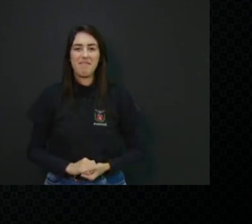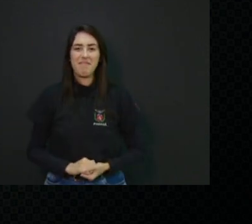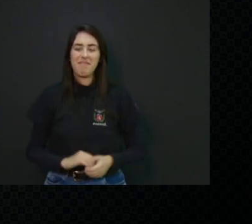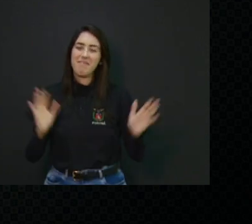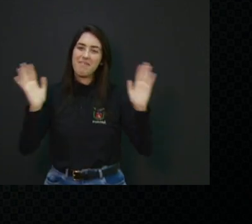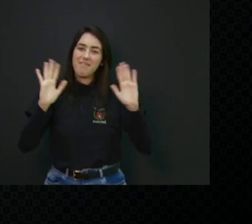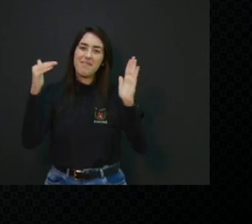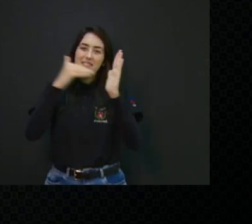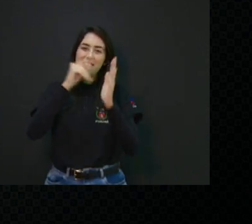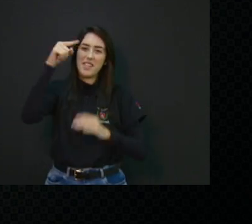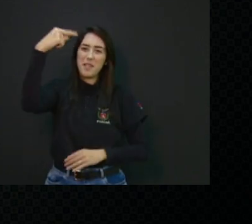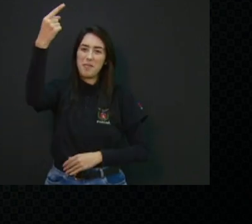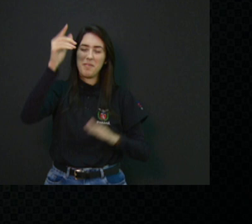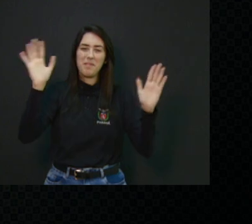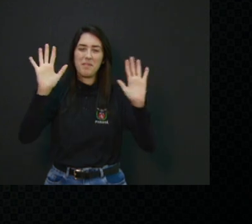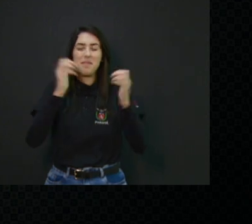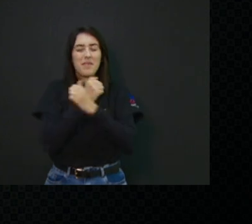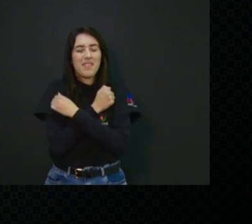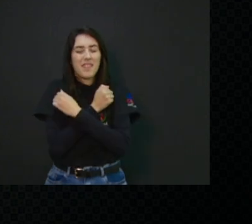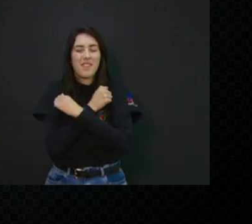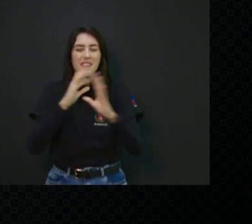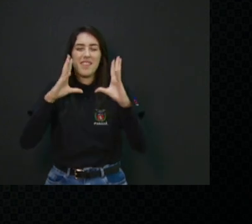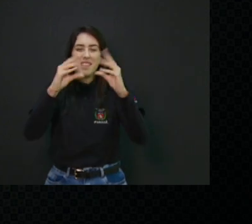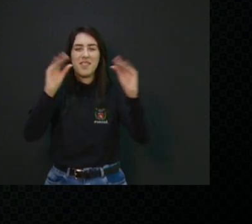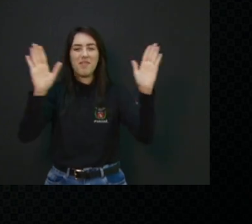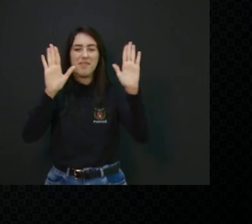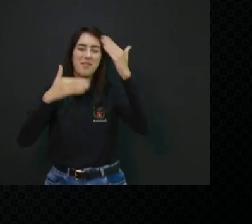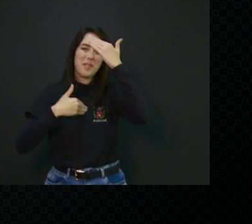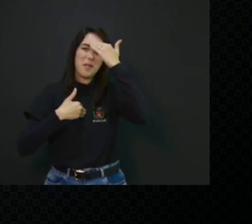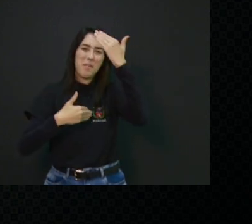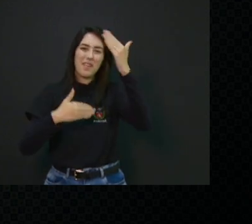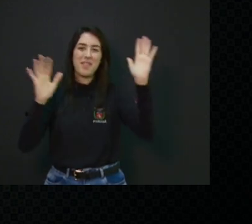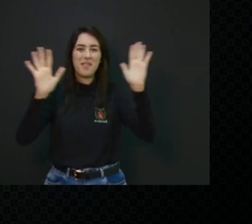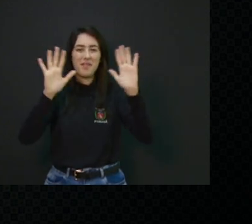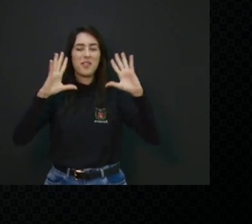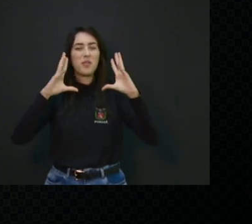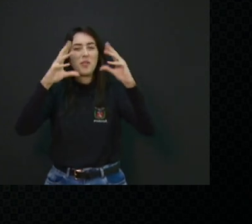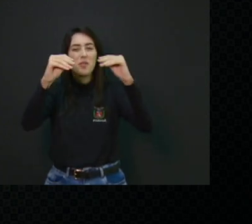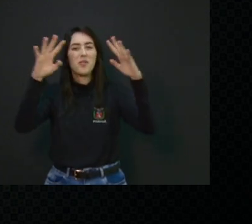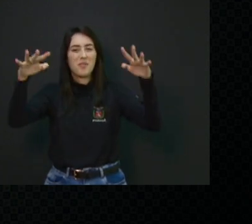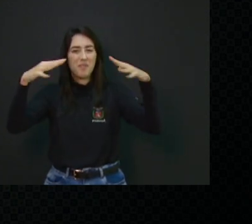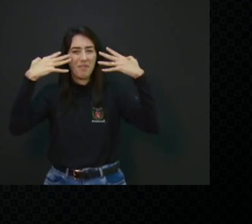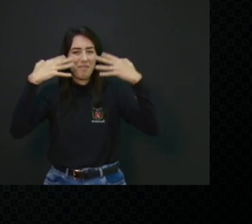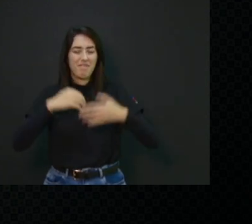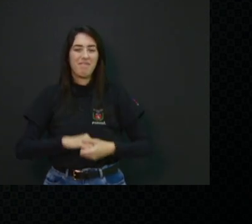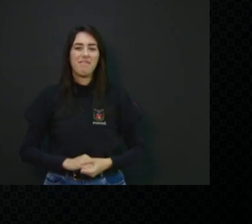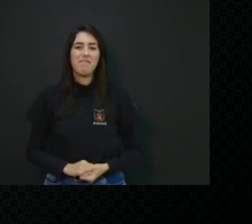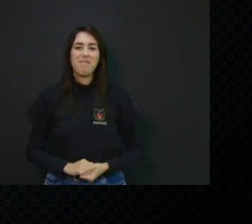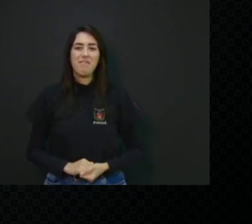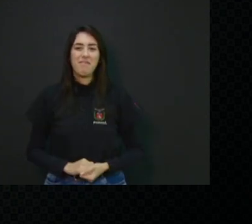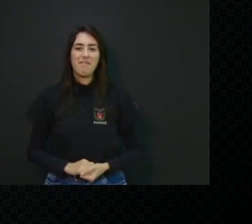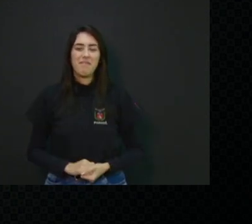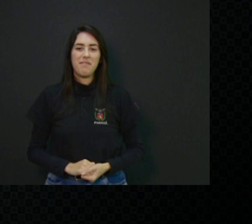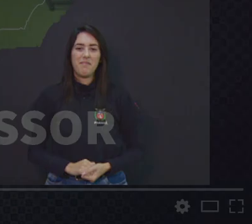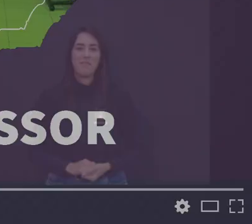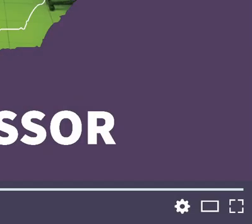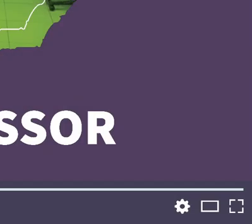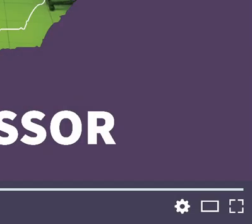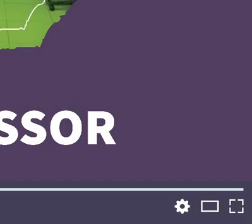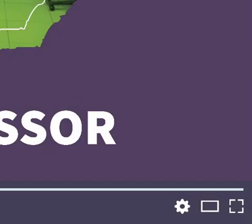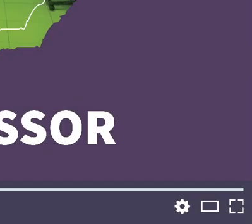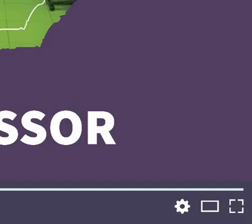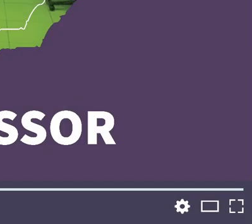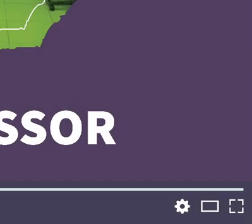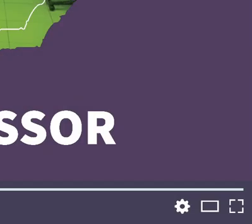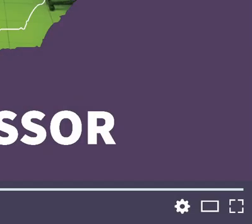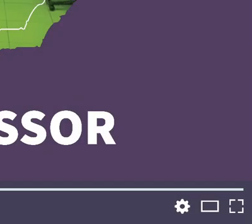Até a nossa próxima live. Um grande abraço a todos, gente. Muito obrigado a todos que estão envolvidos. Tchau, tchau. Tchau. Tchau, tchau.